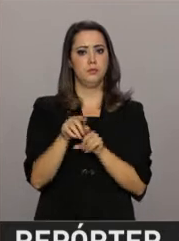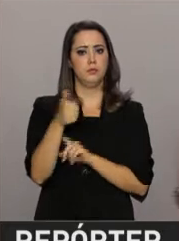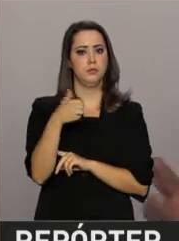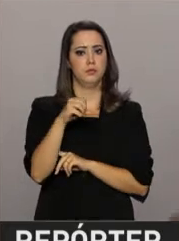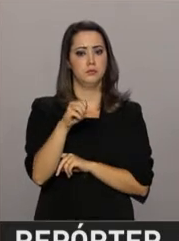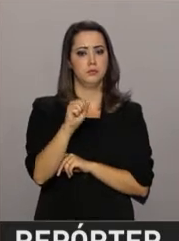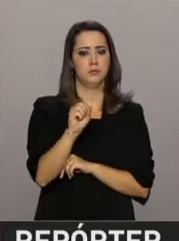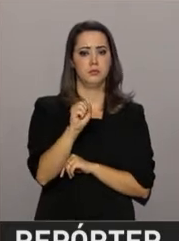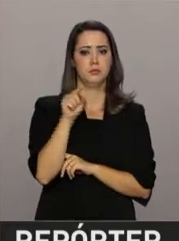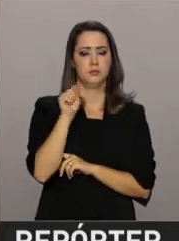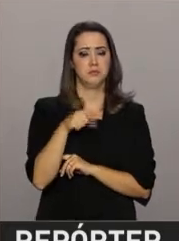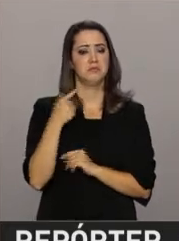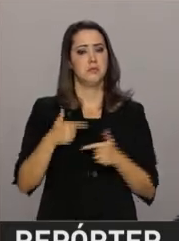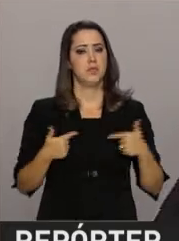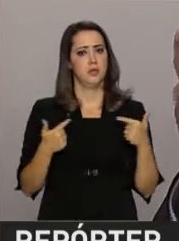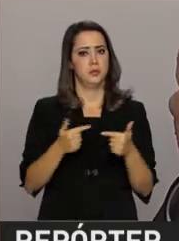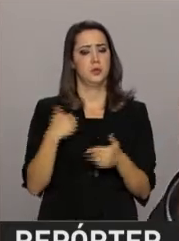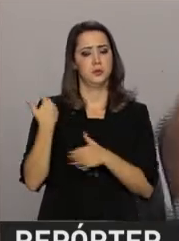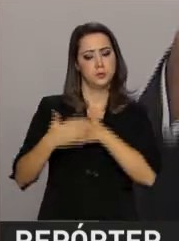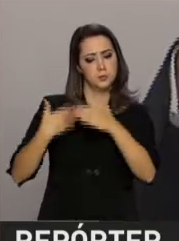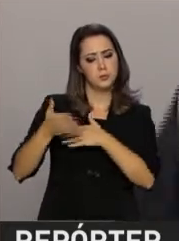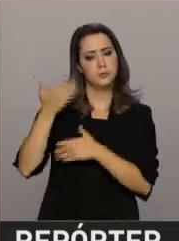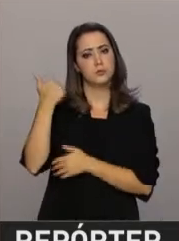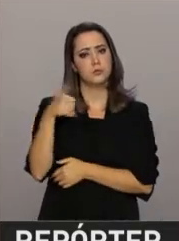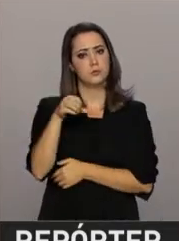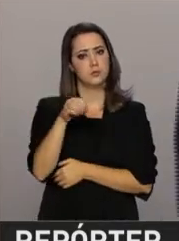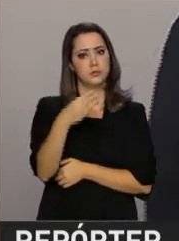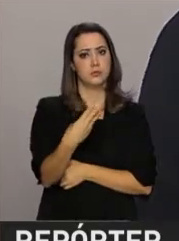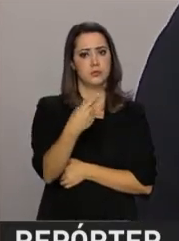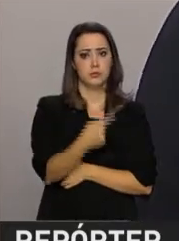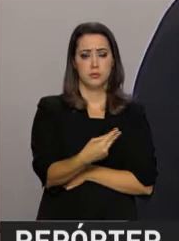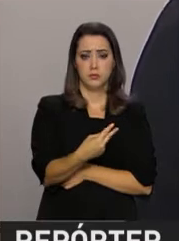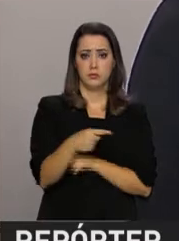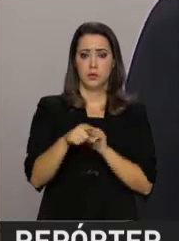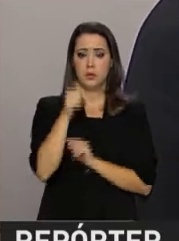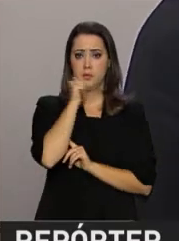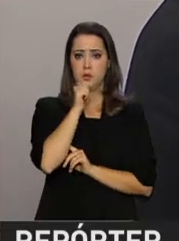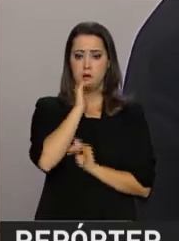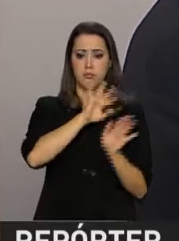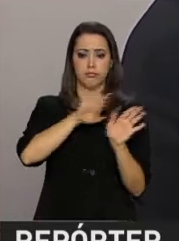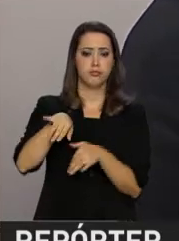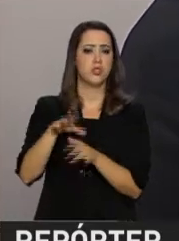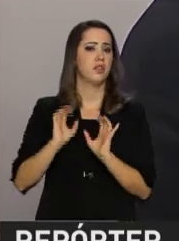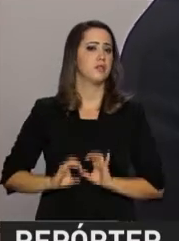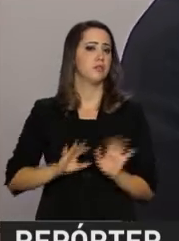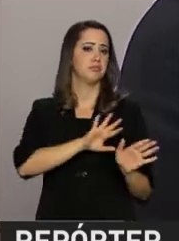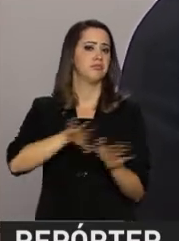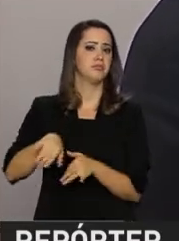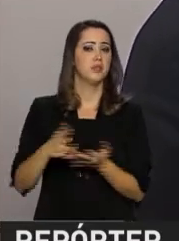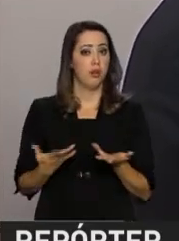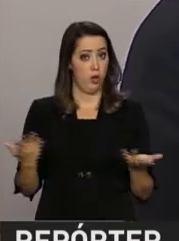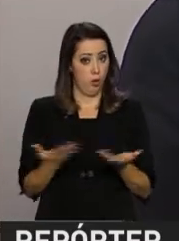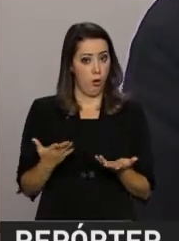e corremos uma luta que vem de muito tempo vem lá de 32 quando a mulher que era escolhida cidadania começou a